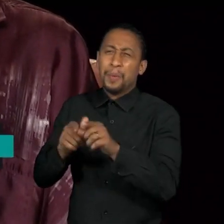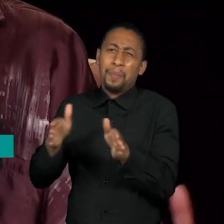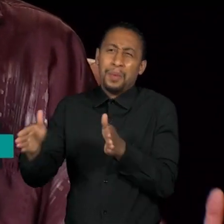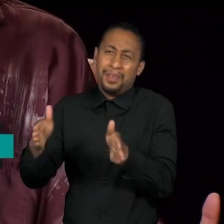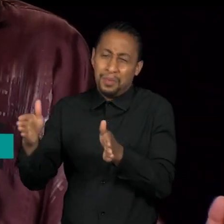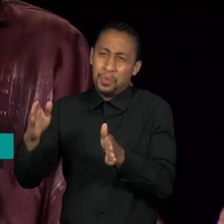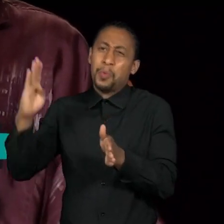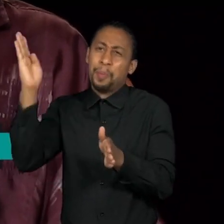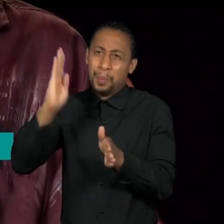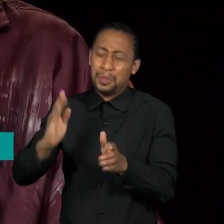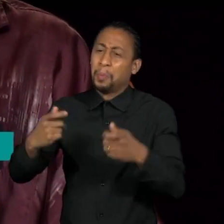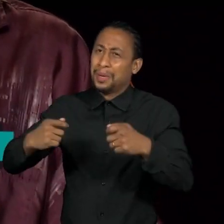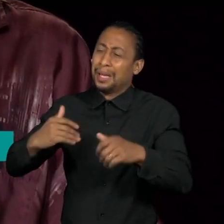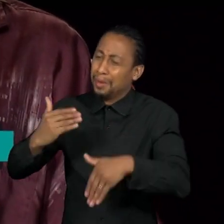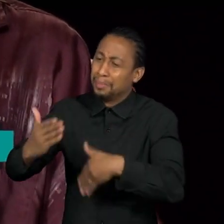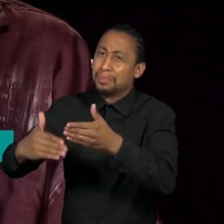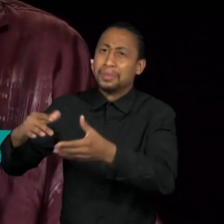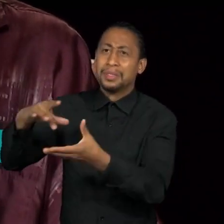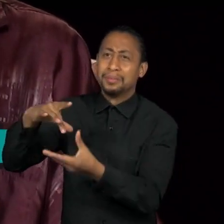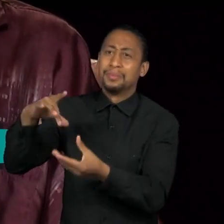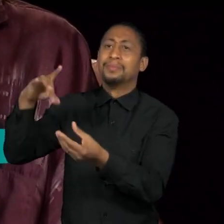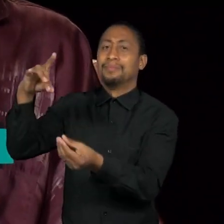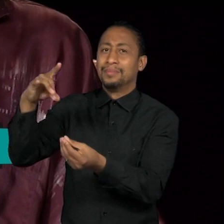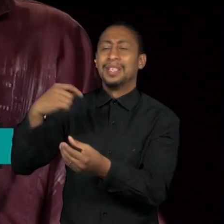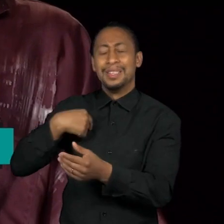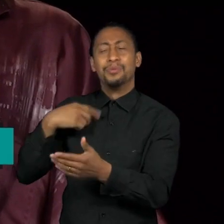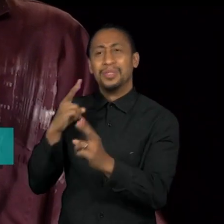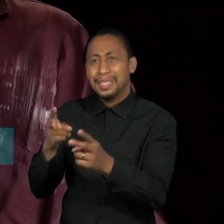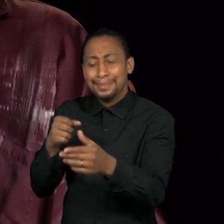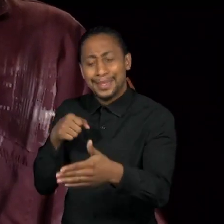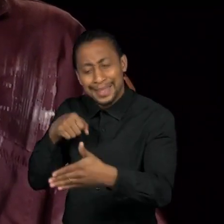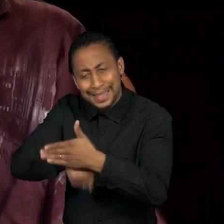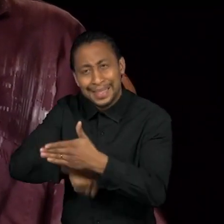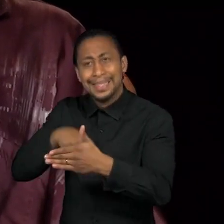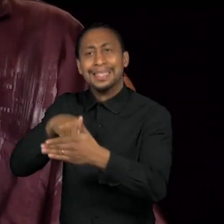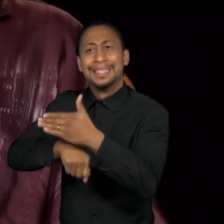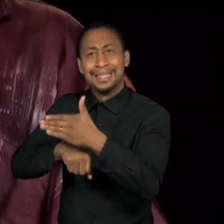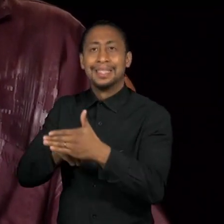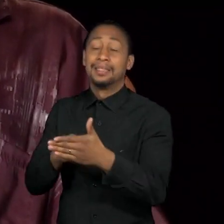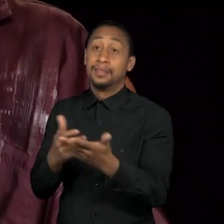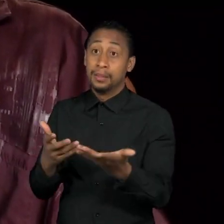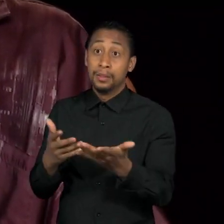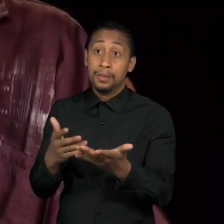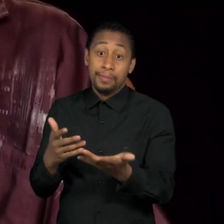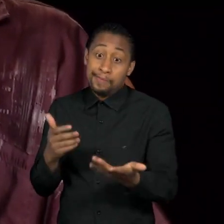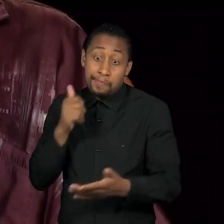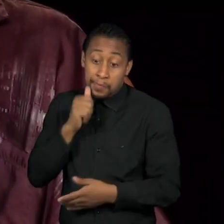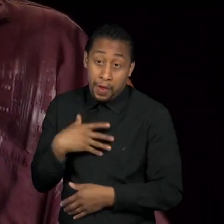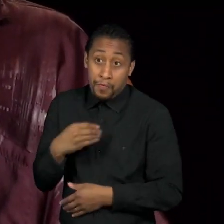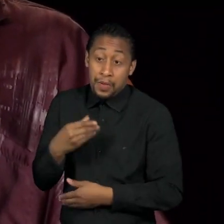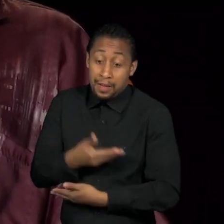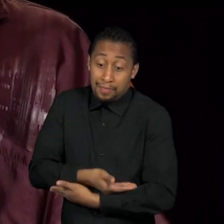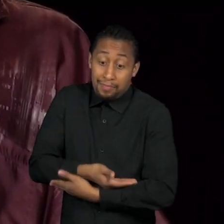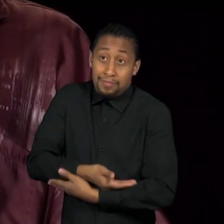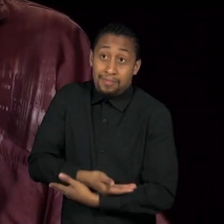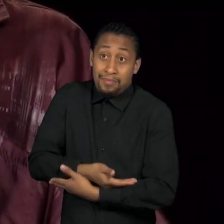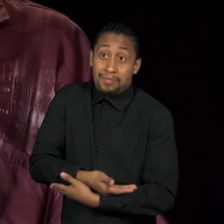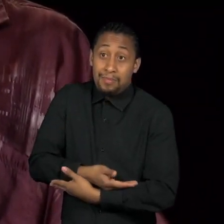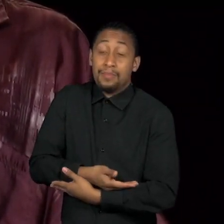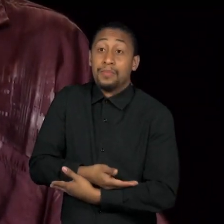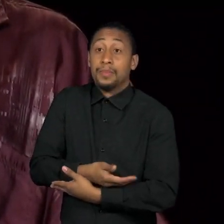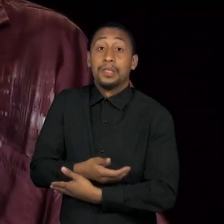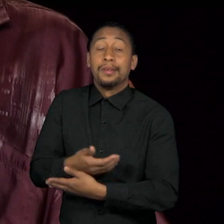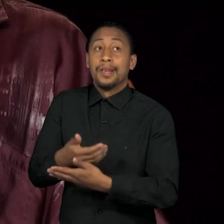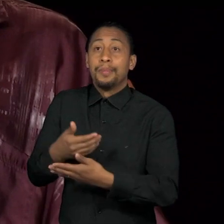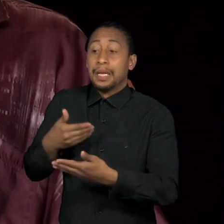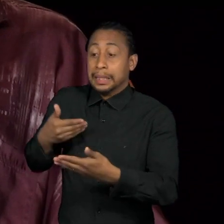militância foi muito formadora na minha vida. E minha filha nasceu 10 dias antes da